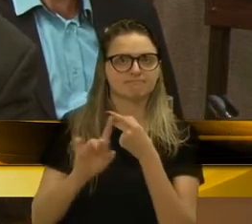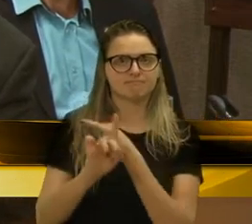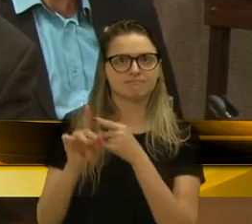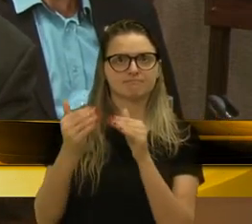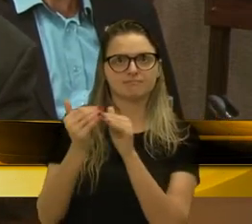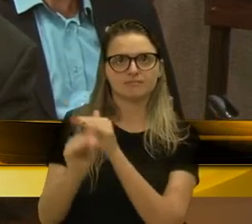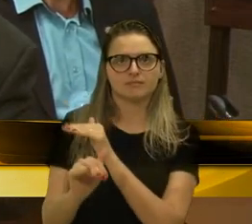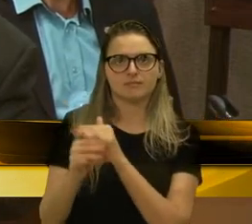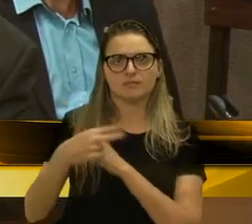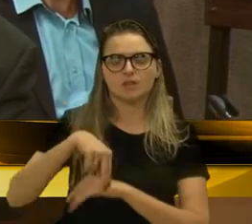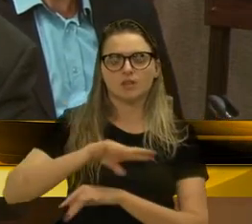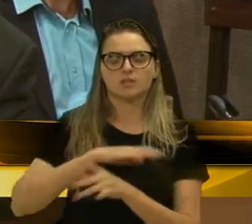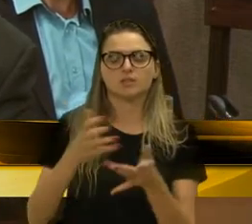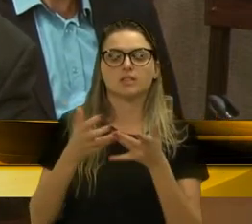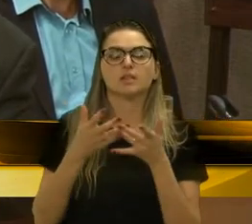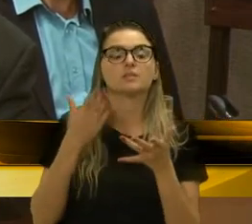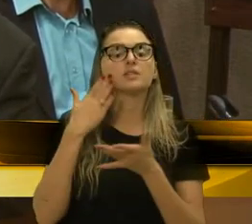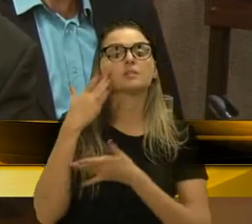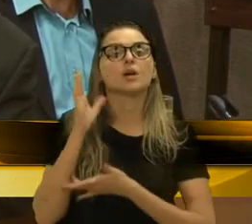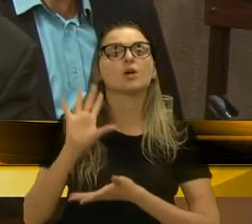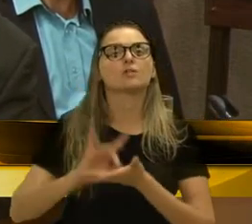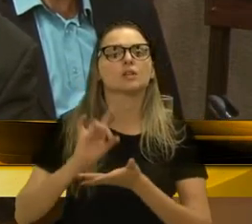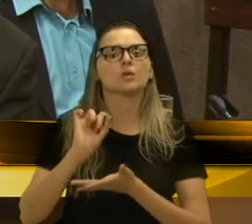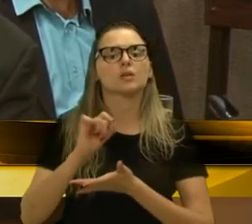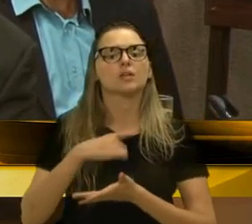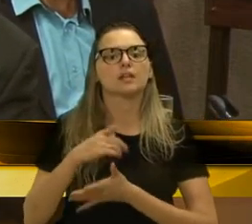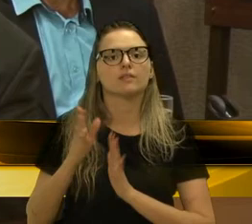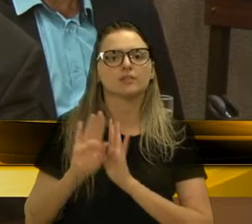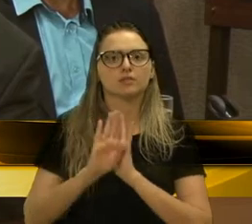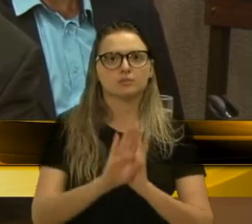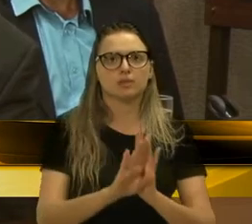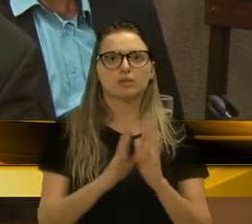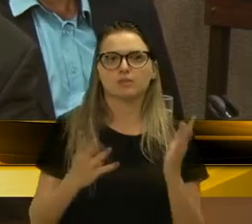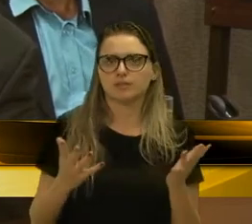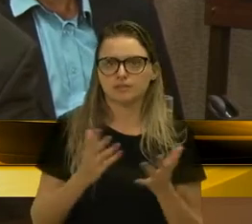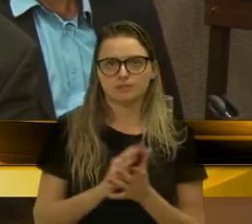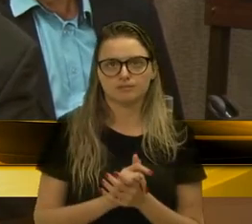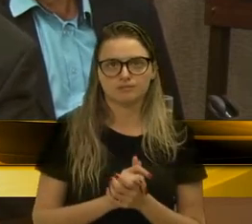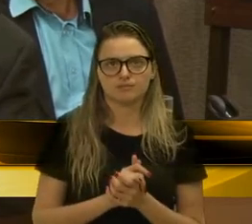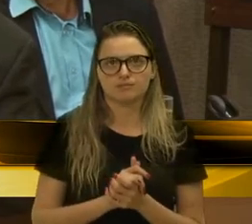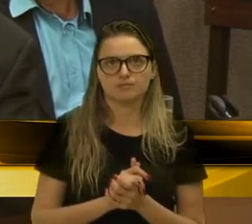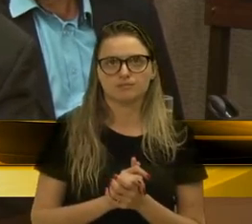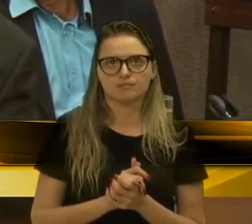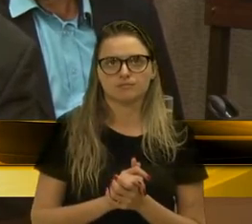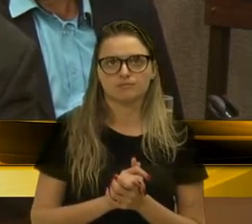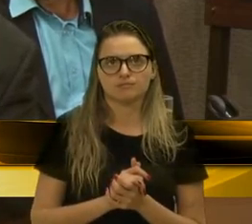mas queremos saber de concreto o que o senhor trouxe, além de esse bom